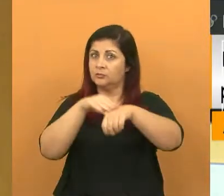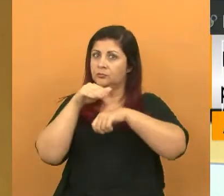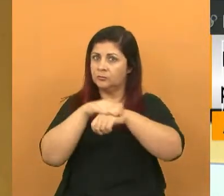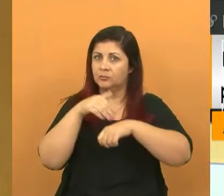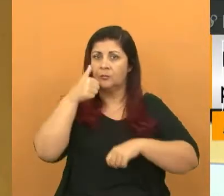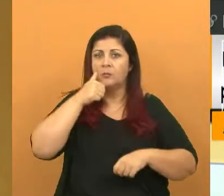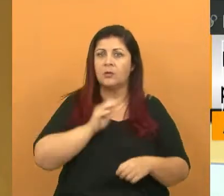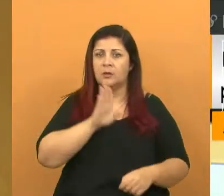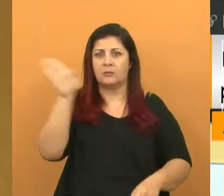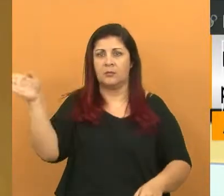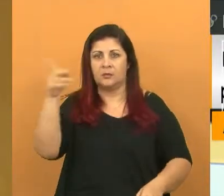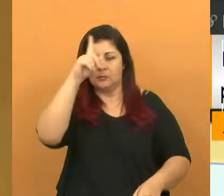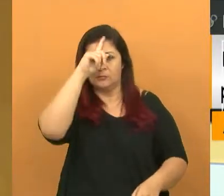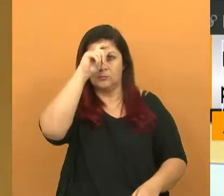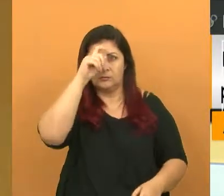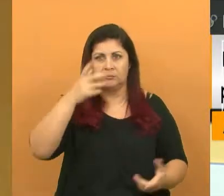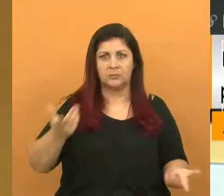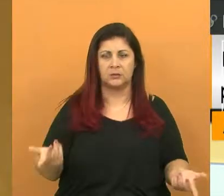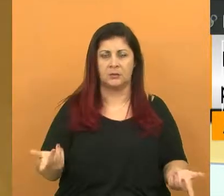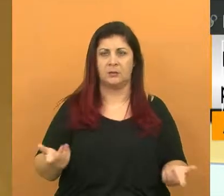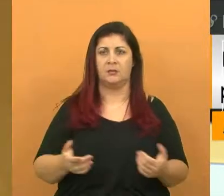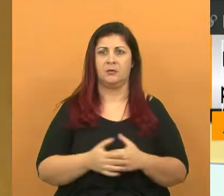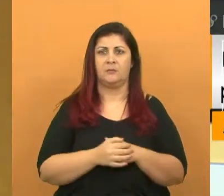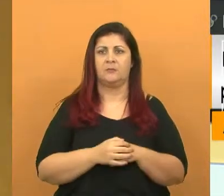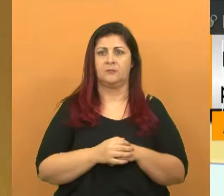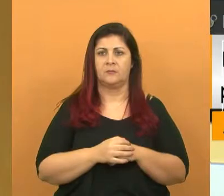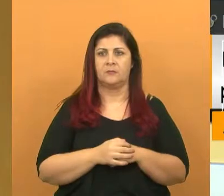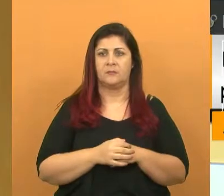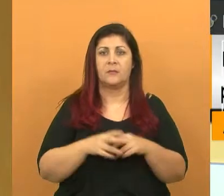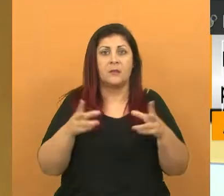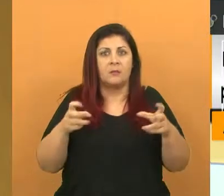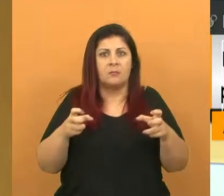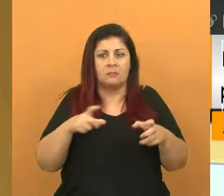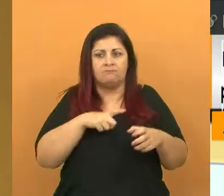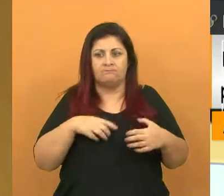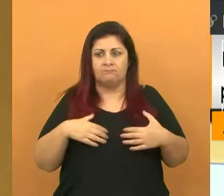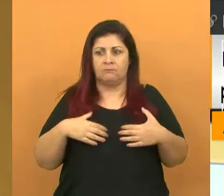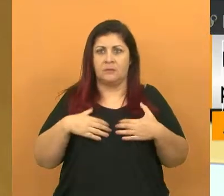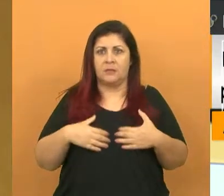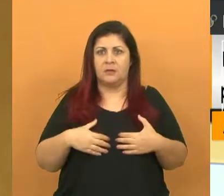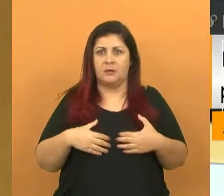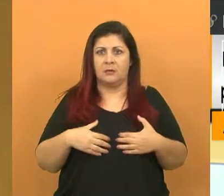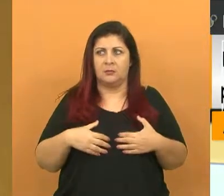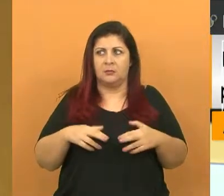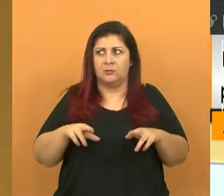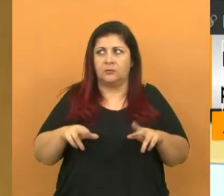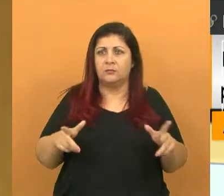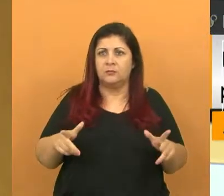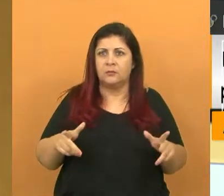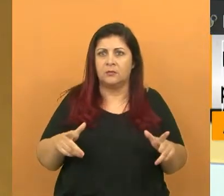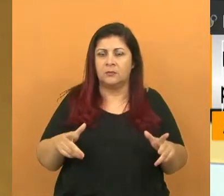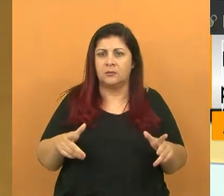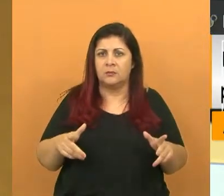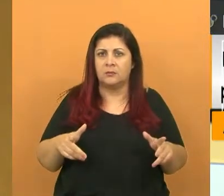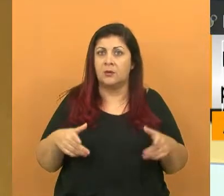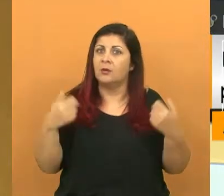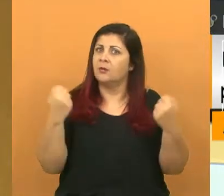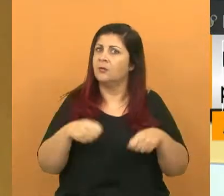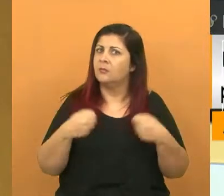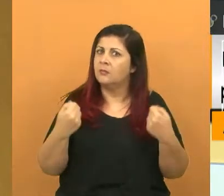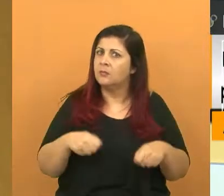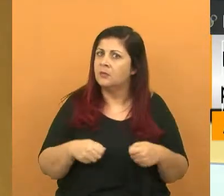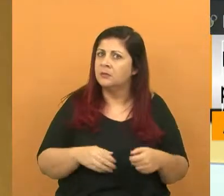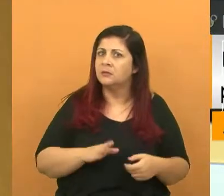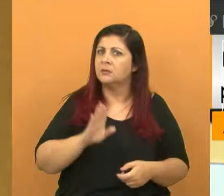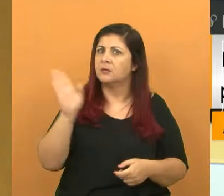às UBS ou faz o exame de toque em casa, percebe que tem um nódulo, é necessário que